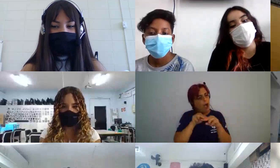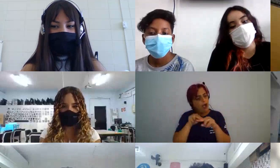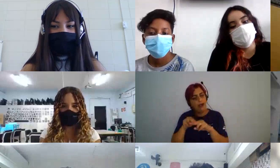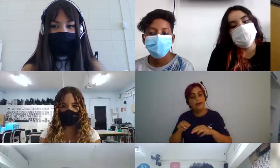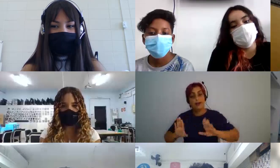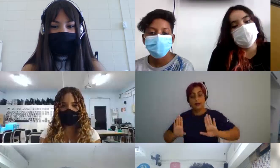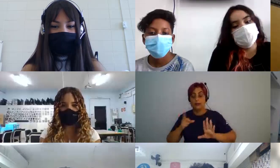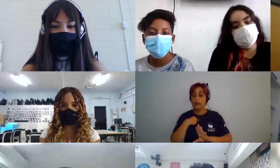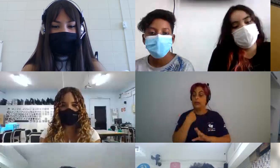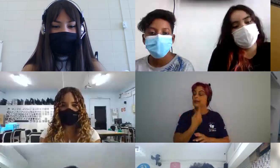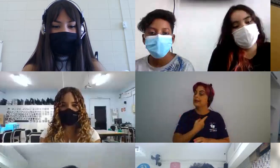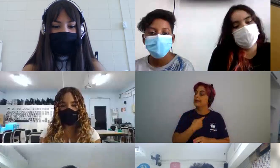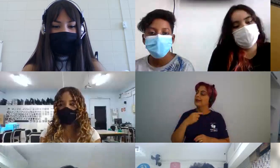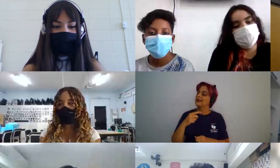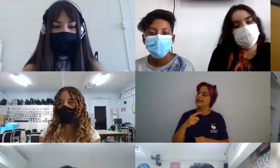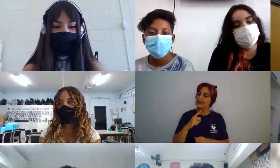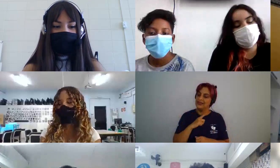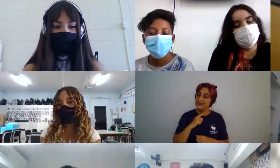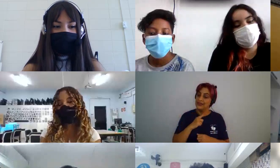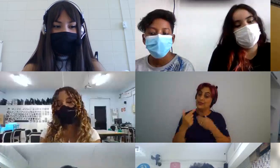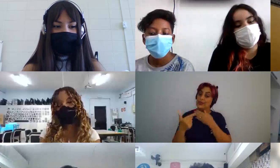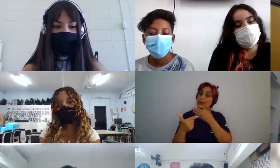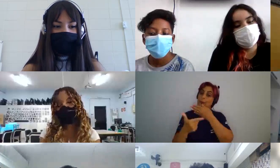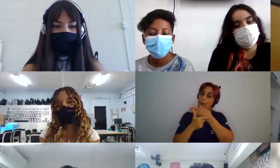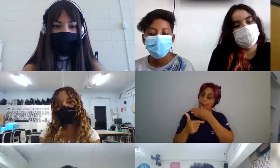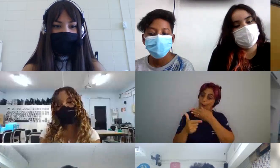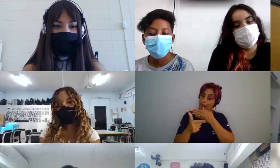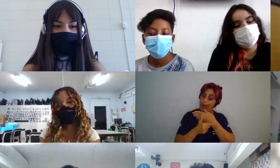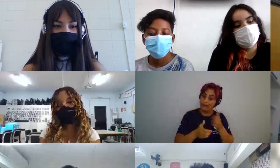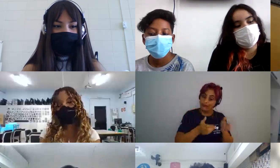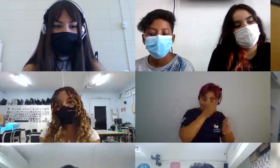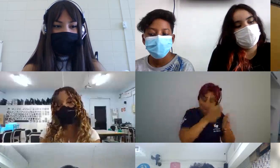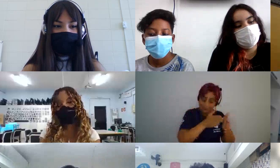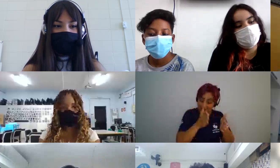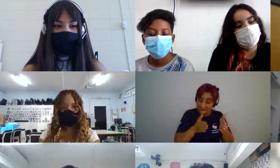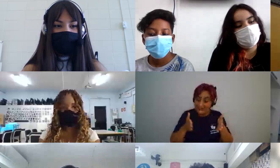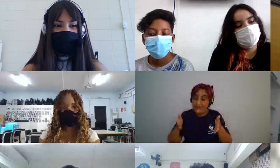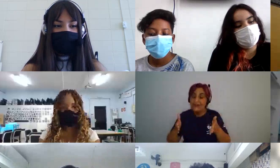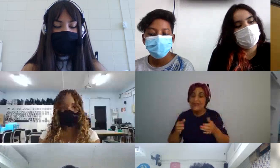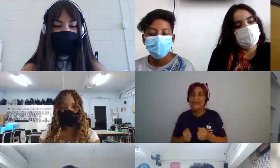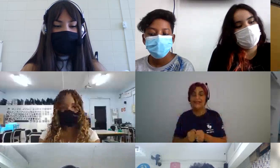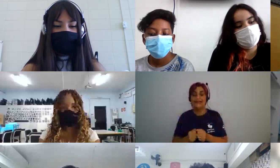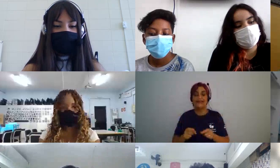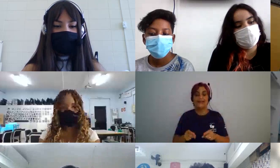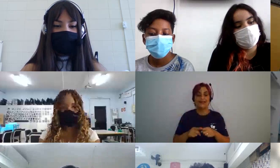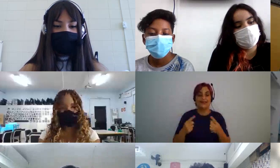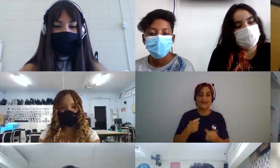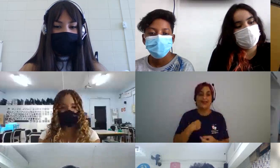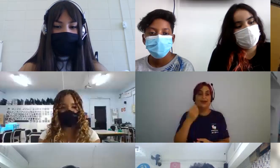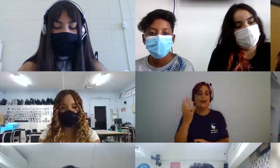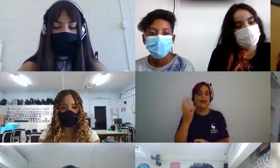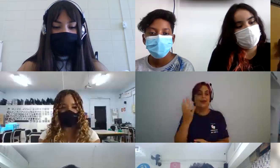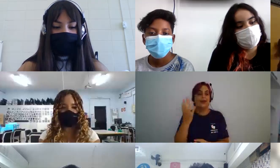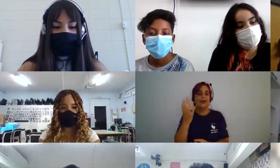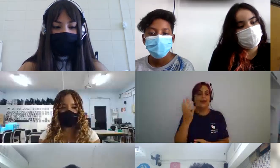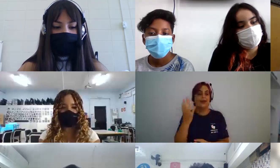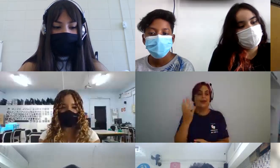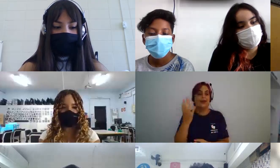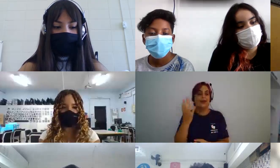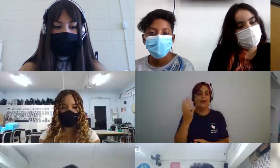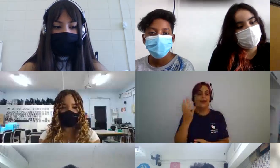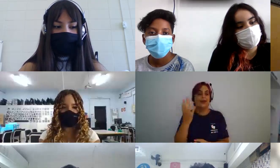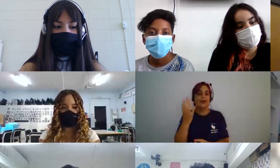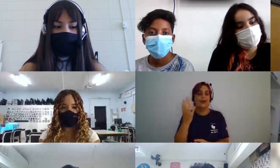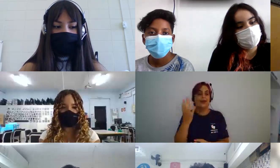um papel para conversar com vocês, nós temos um papel nesse processo e, portanto, eu queria conversar com vocês daquela parte que